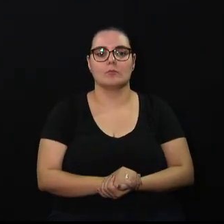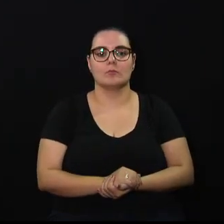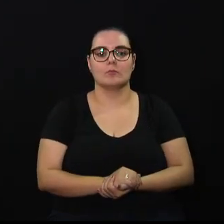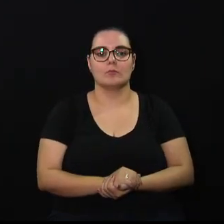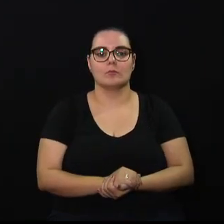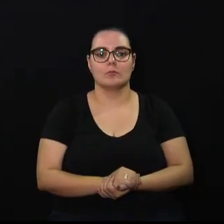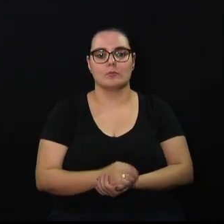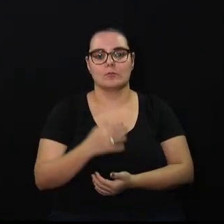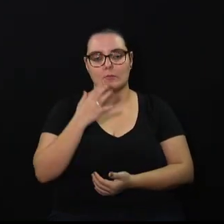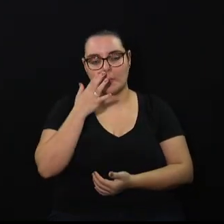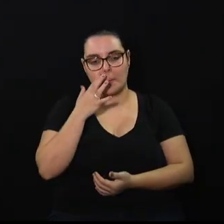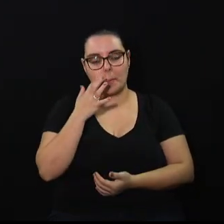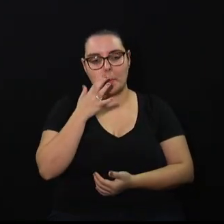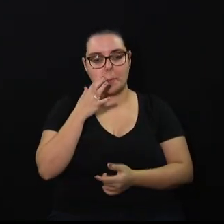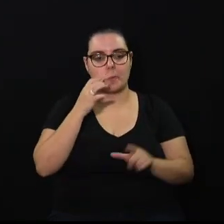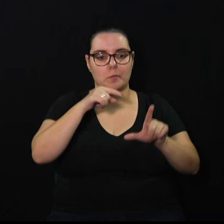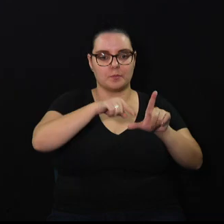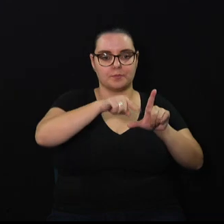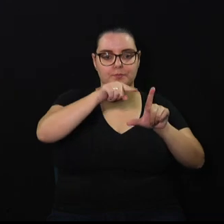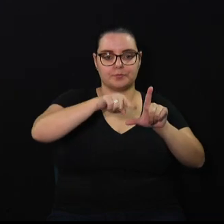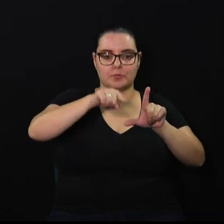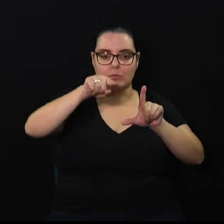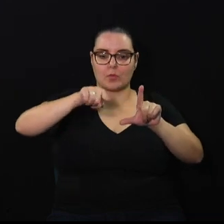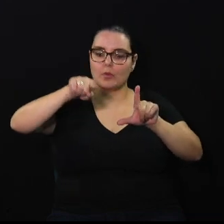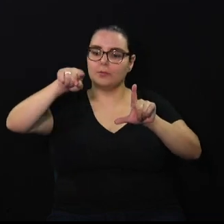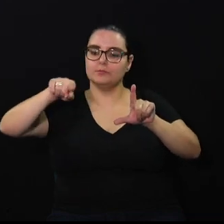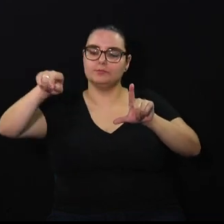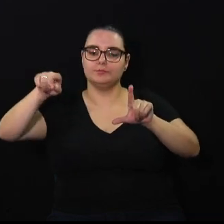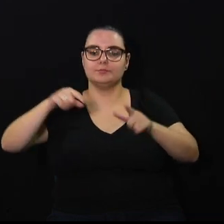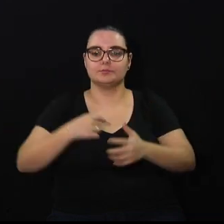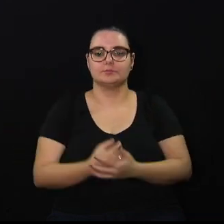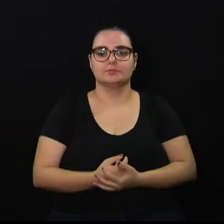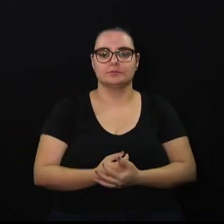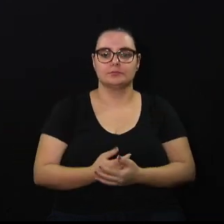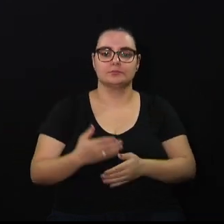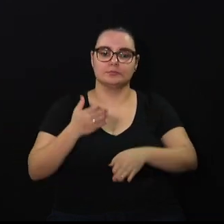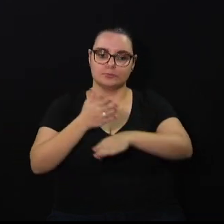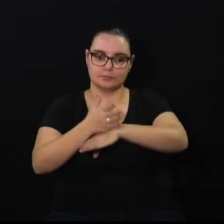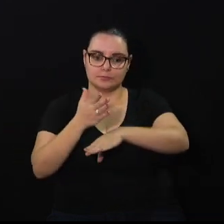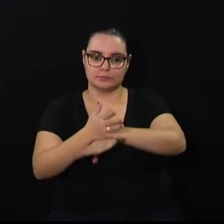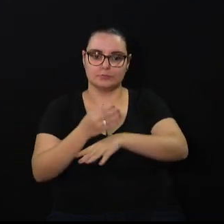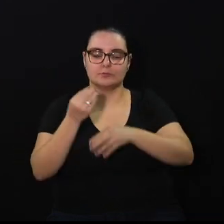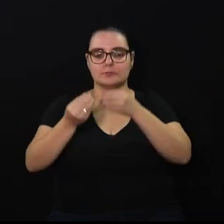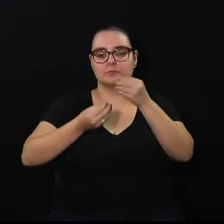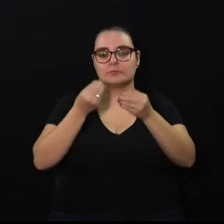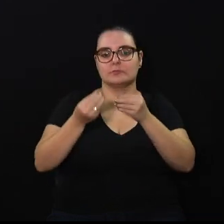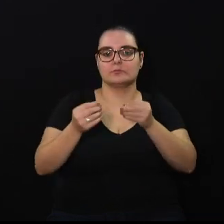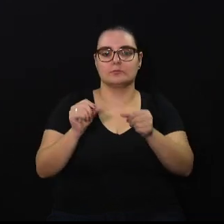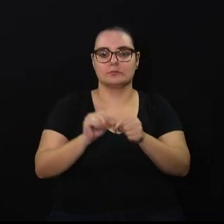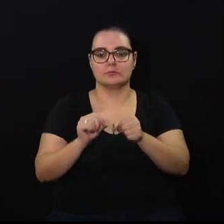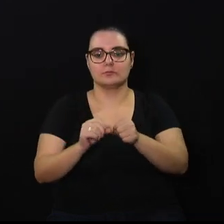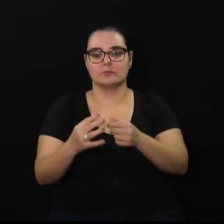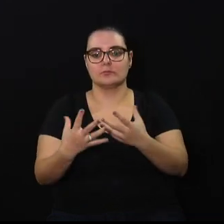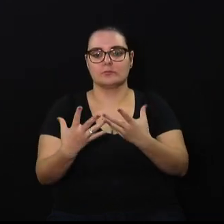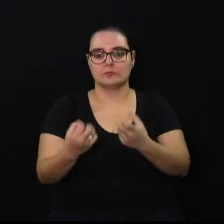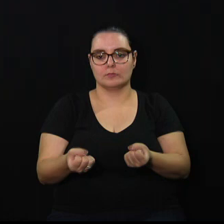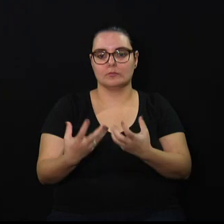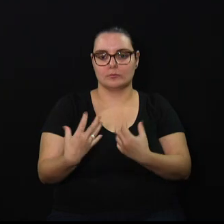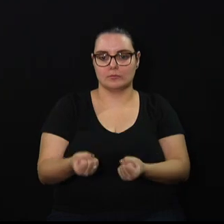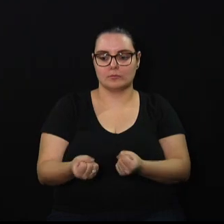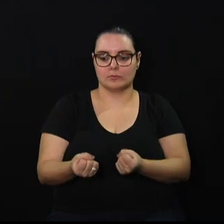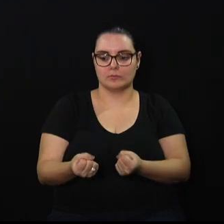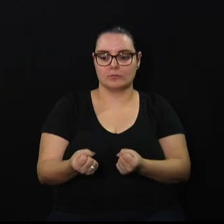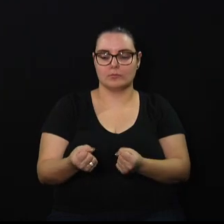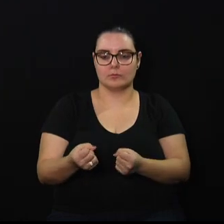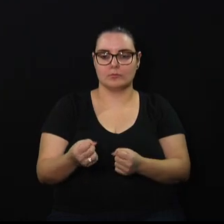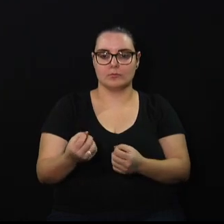pessoal aqui é um gráfico né pra gente pra vocês terem acesso como que a gente faz coleta de dados então a análise do